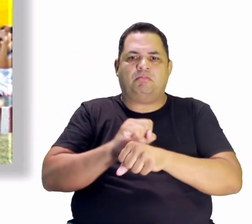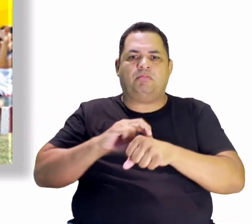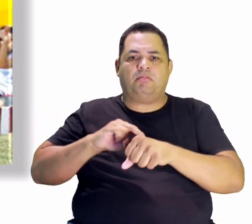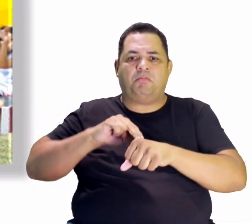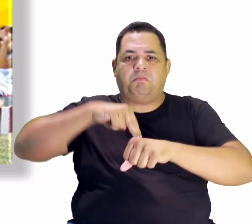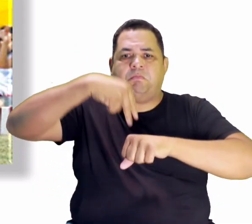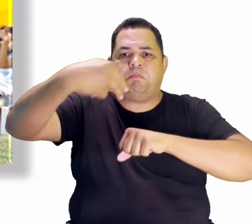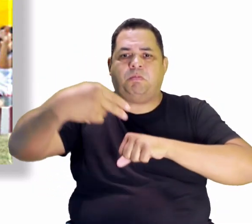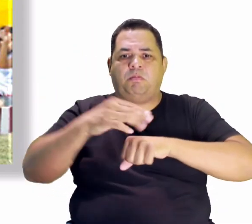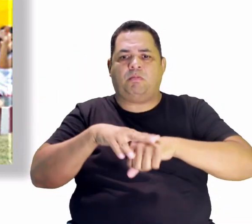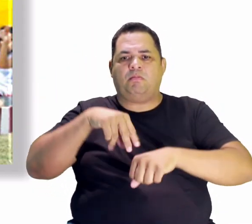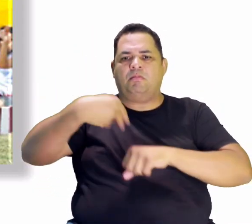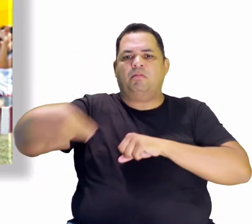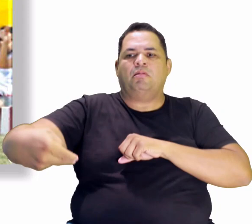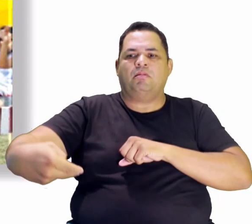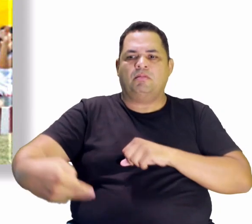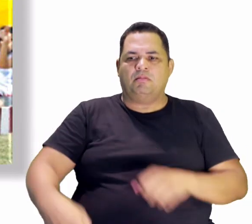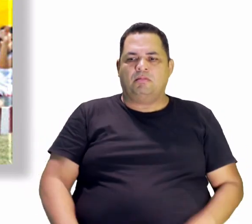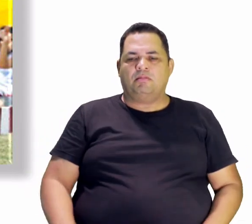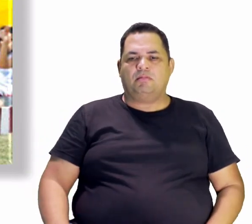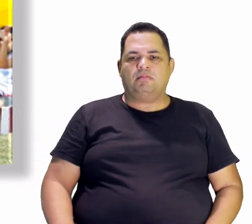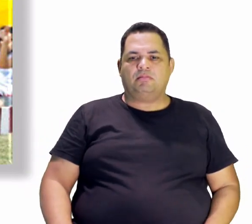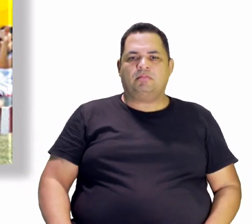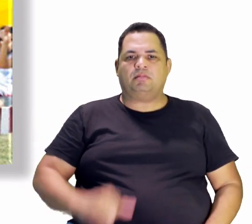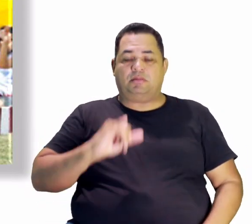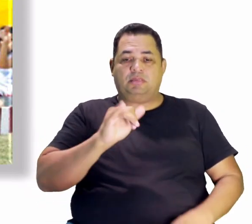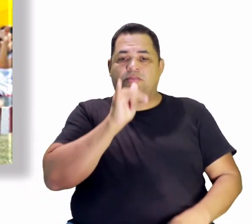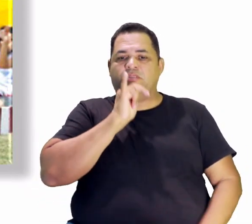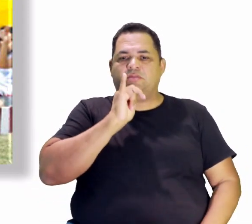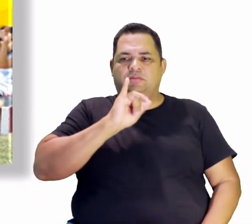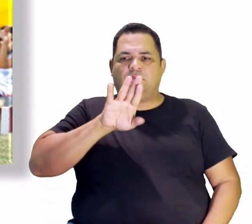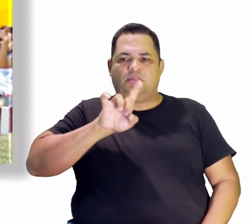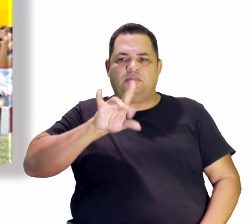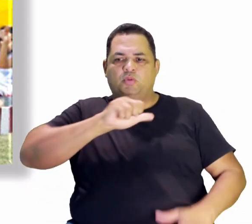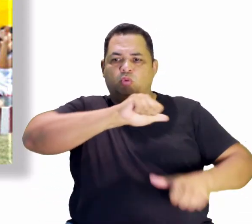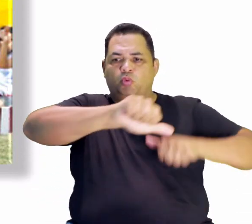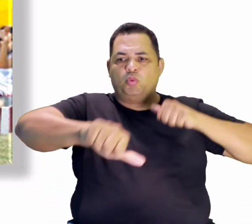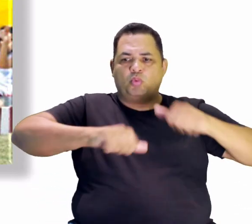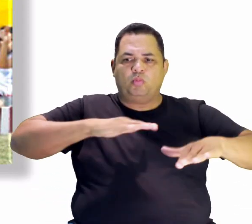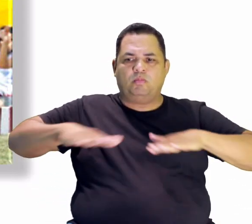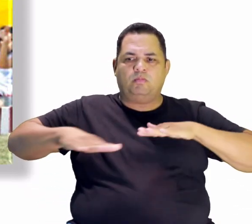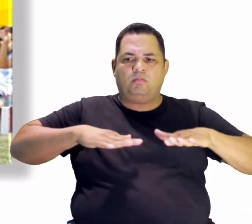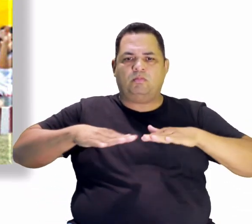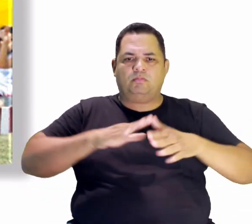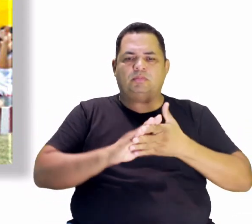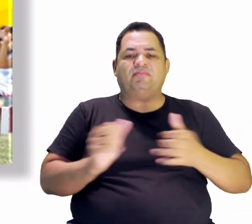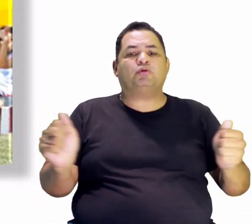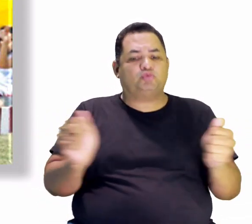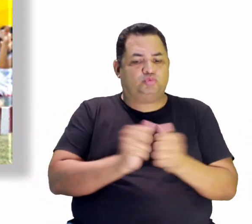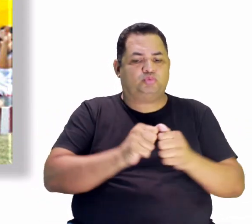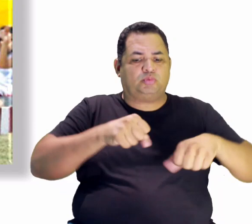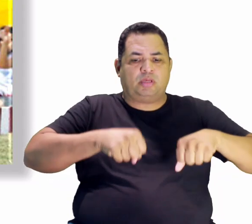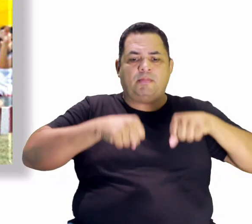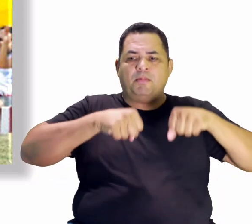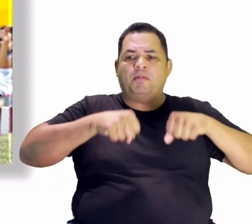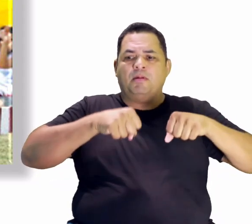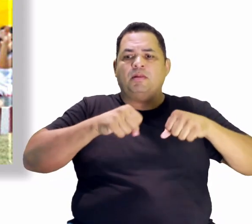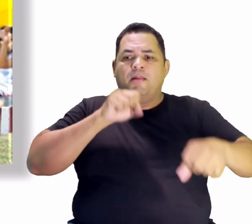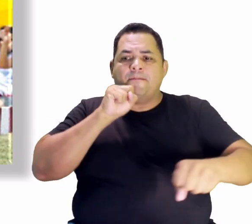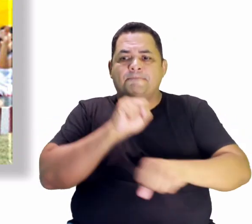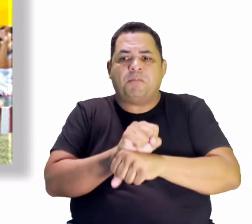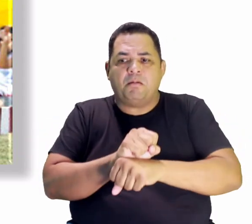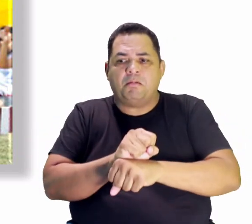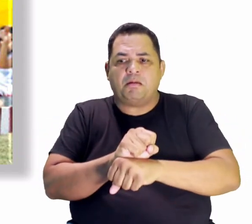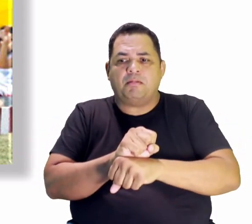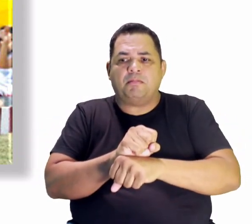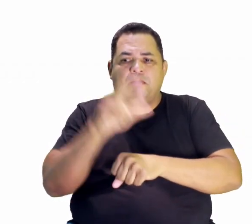aí o cavaleiro é lançado. Esse é um exemplo de inércia. Modificou o estado de movimento, está movimentando com o cavalo, de repente o cavalo para e ele